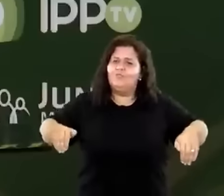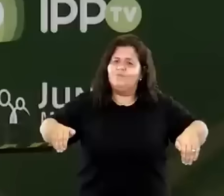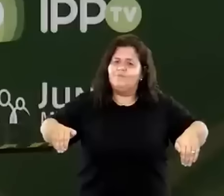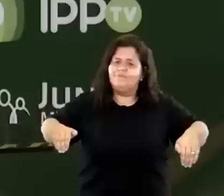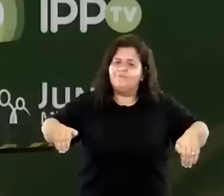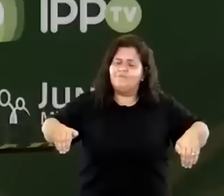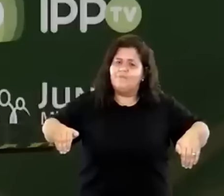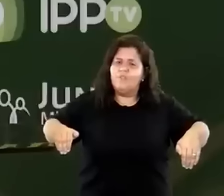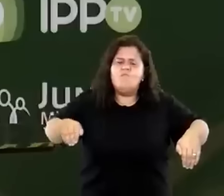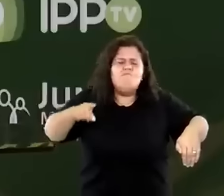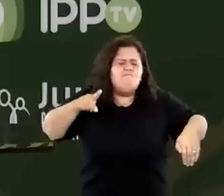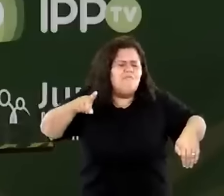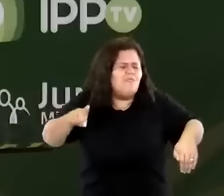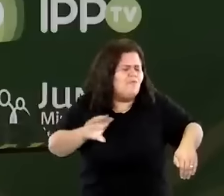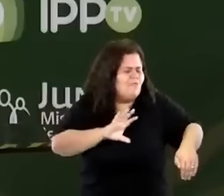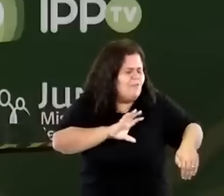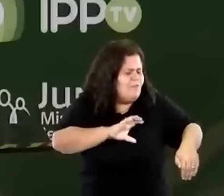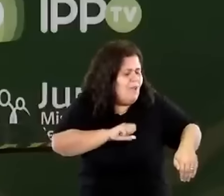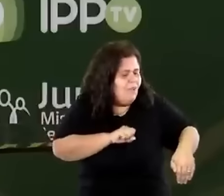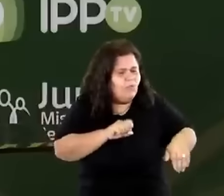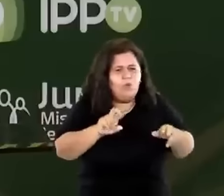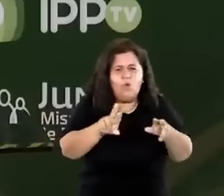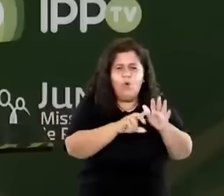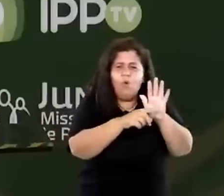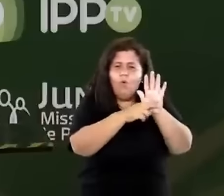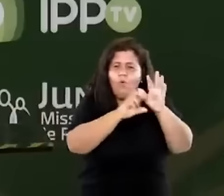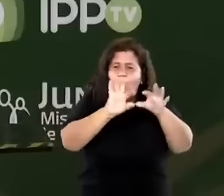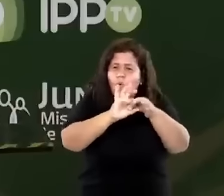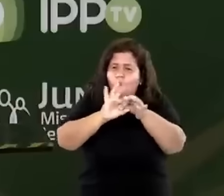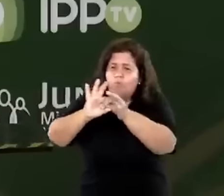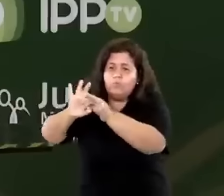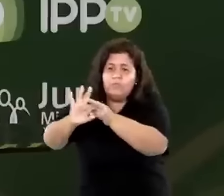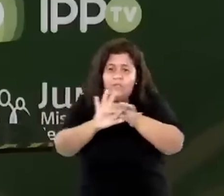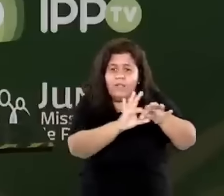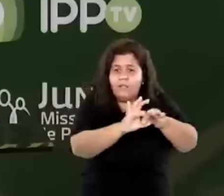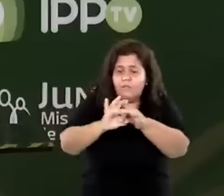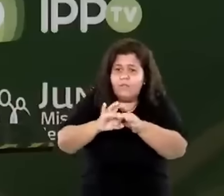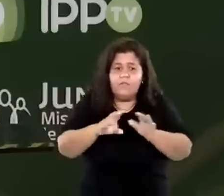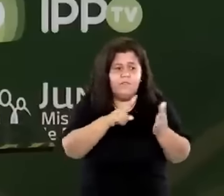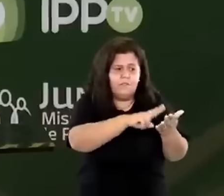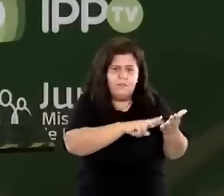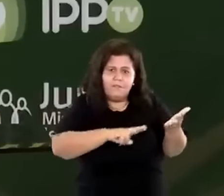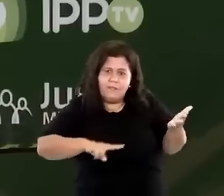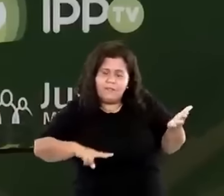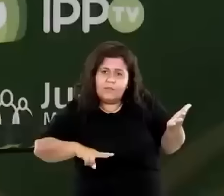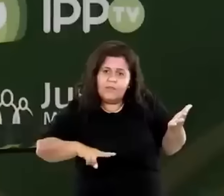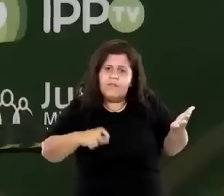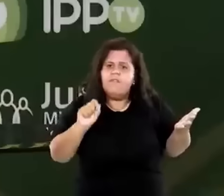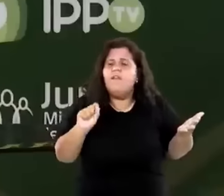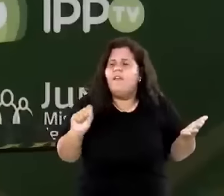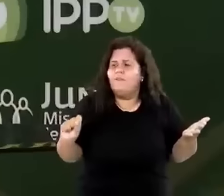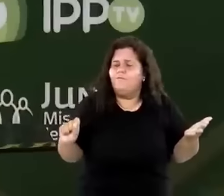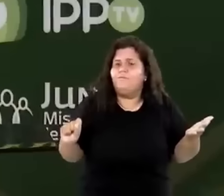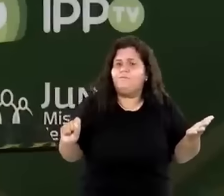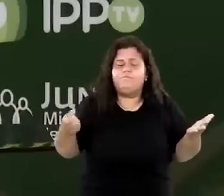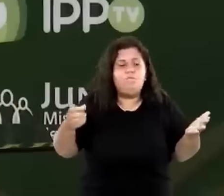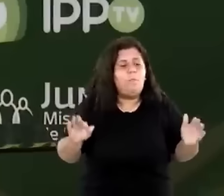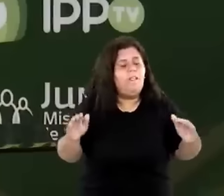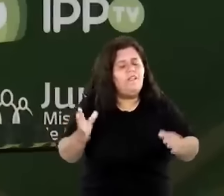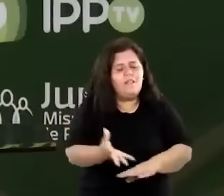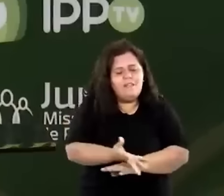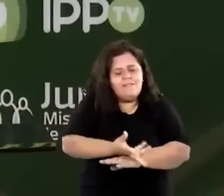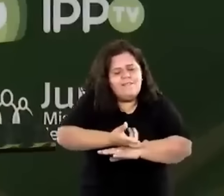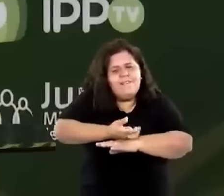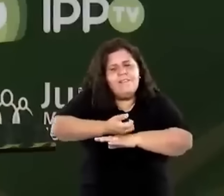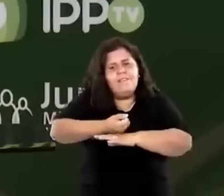trono meus amados o dessa passagem é que a igreja